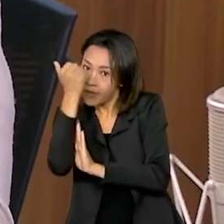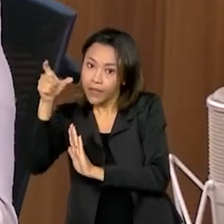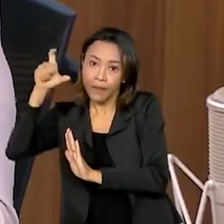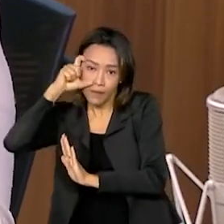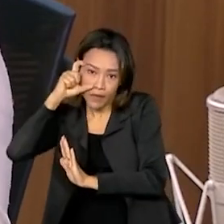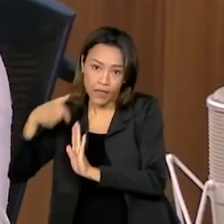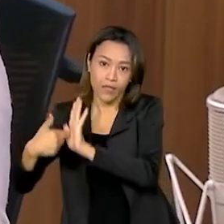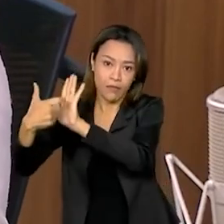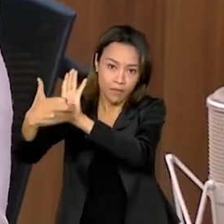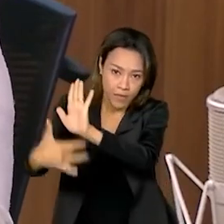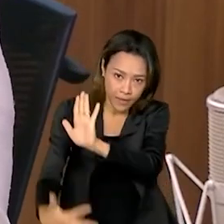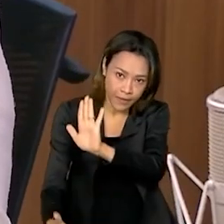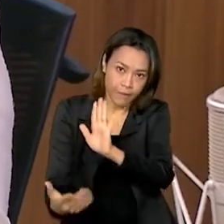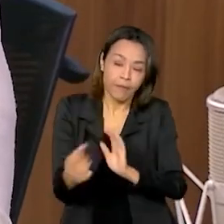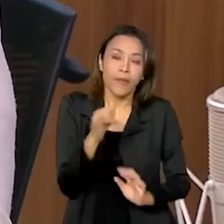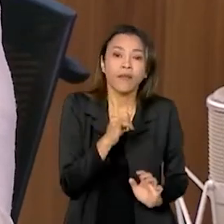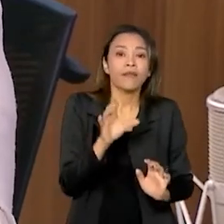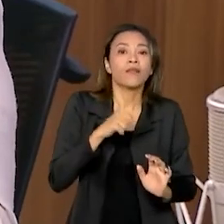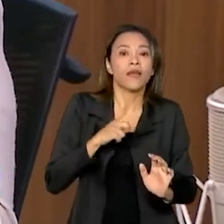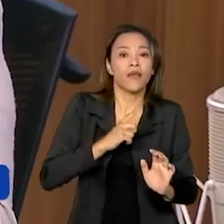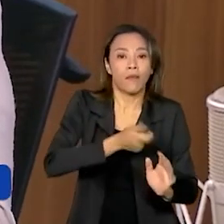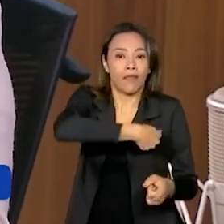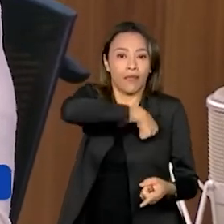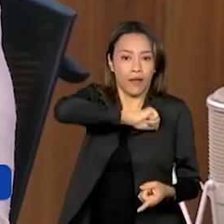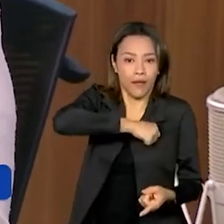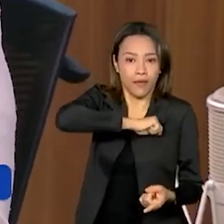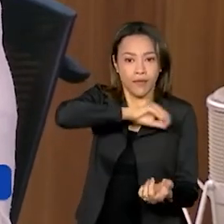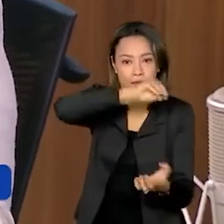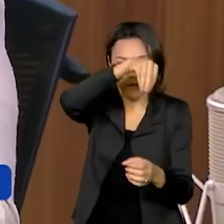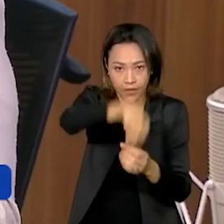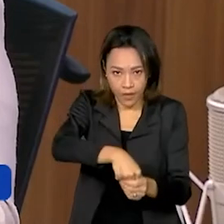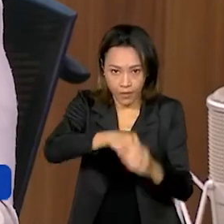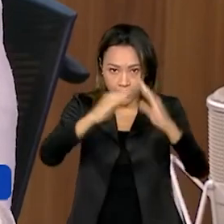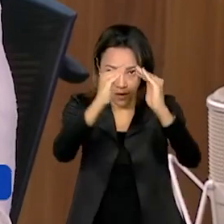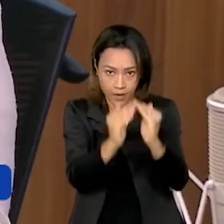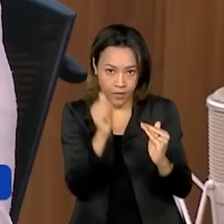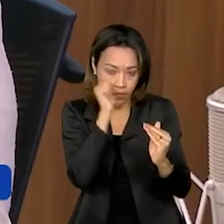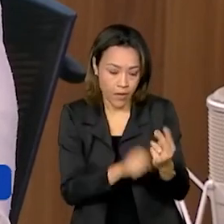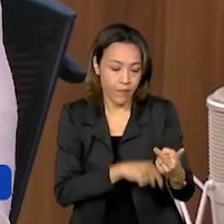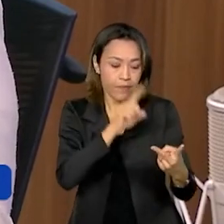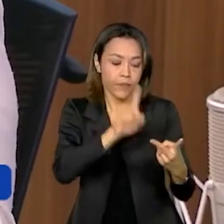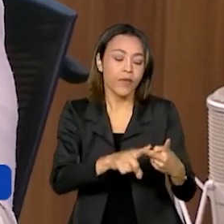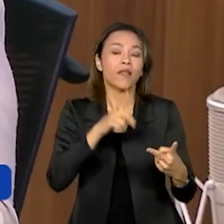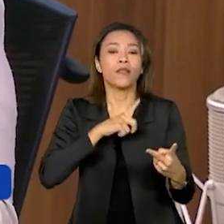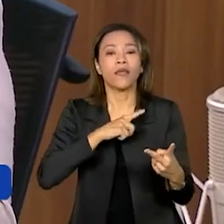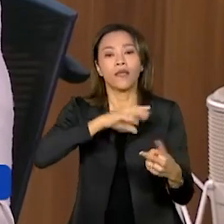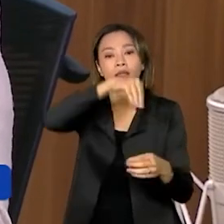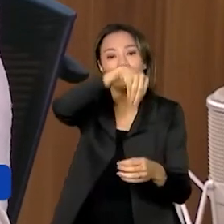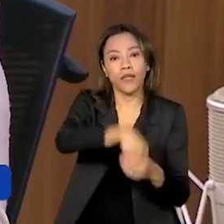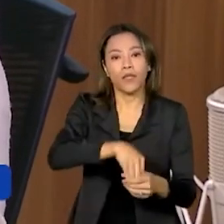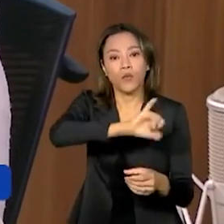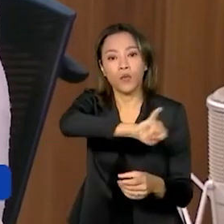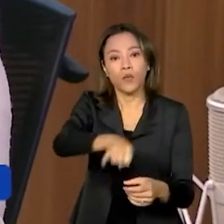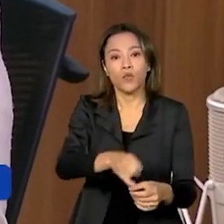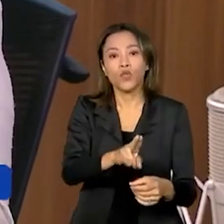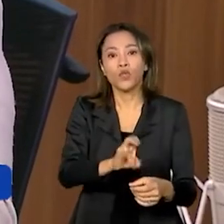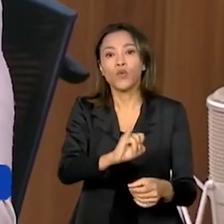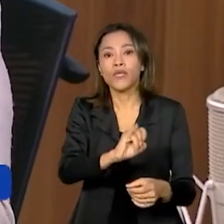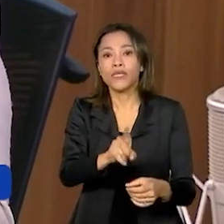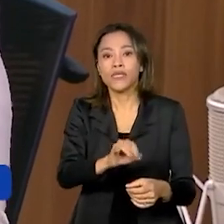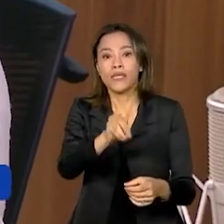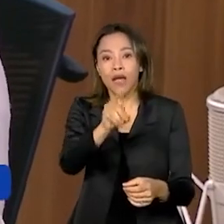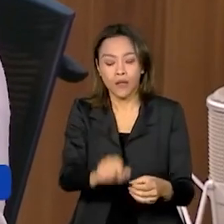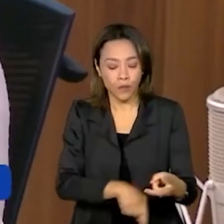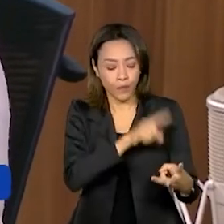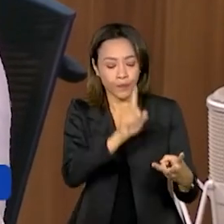a delegacia especializada de atendimento à mulher, ela tem o juizado especializado, o Ministério Público